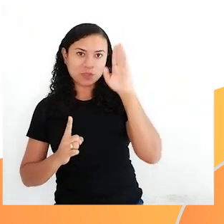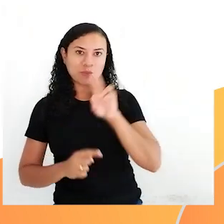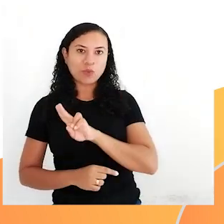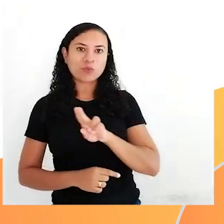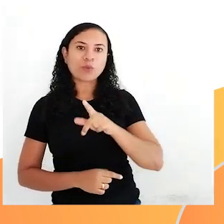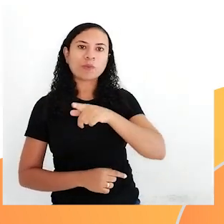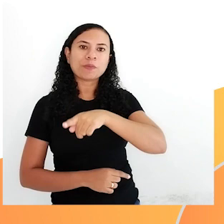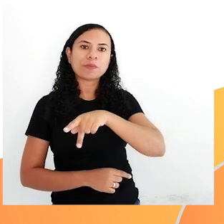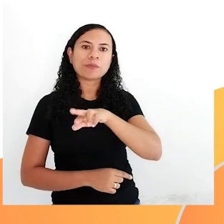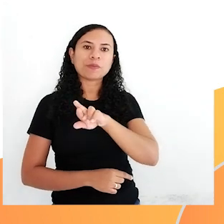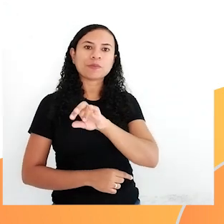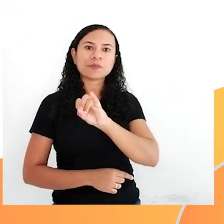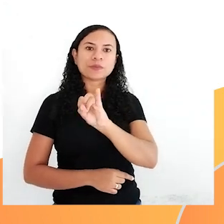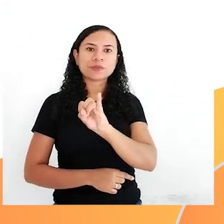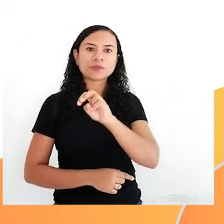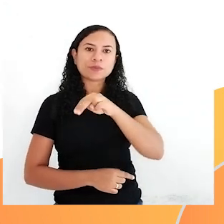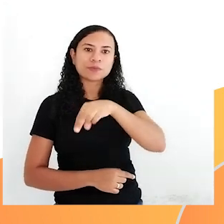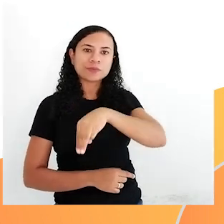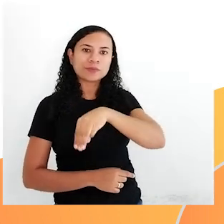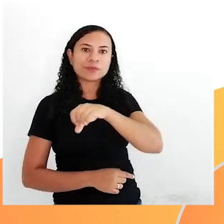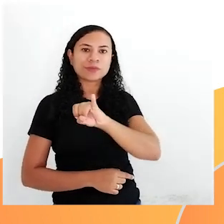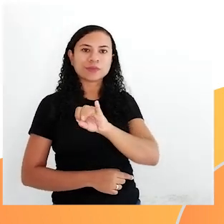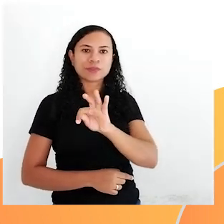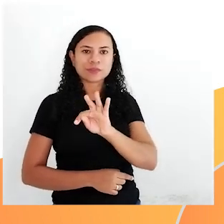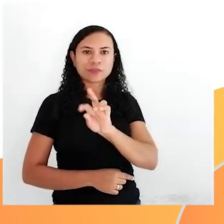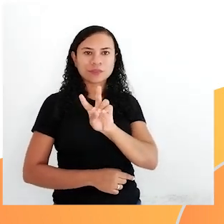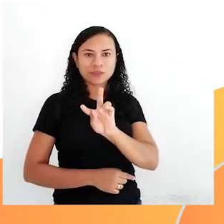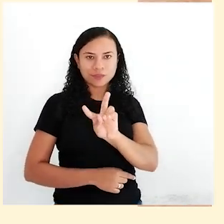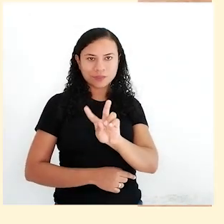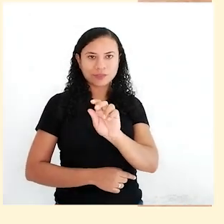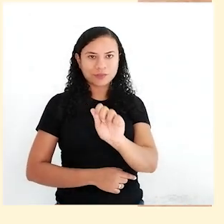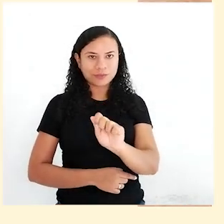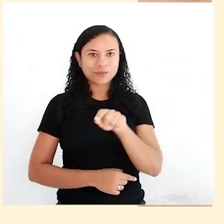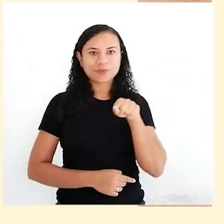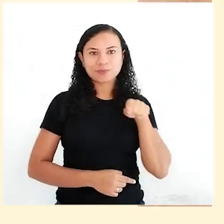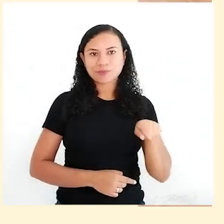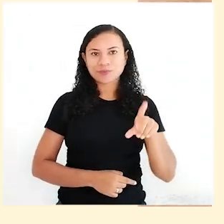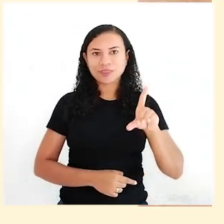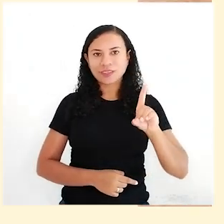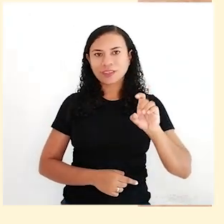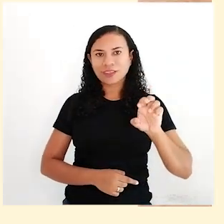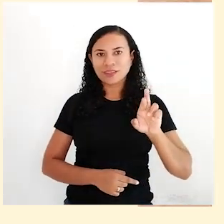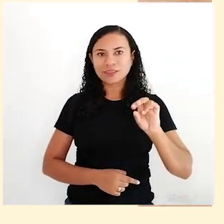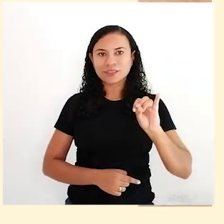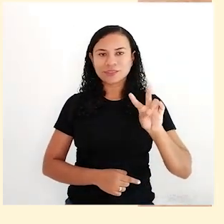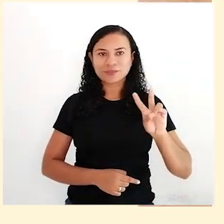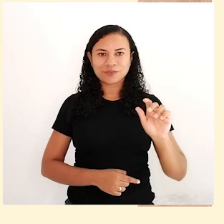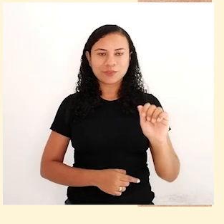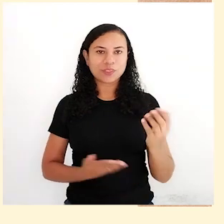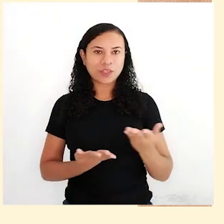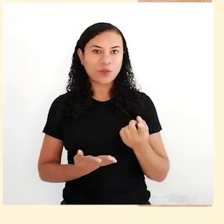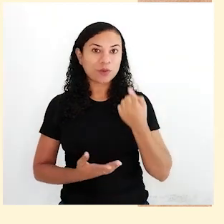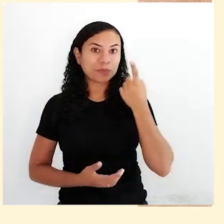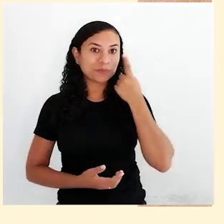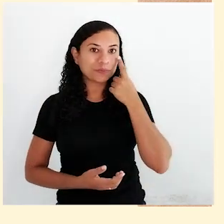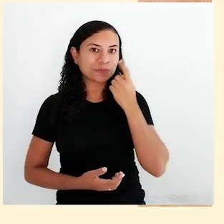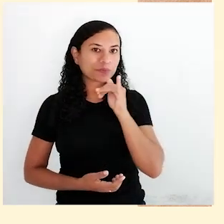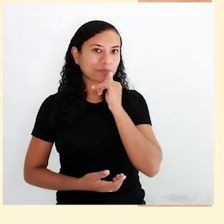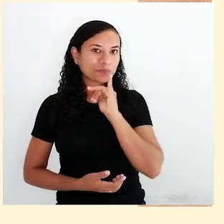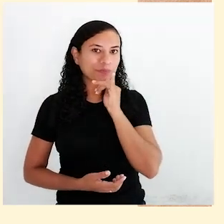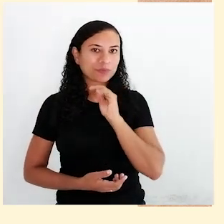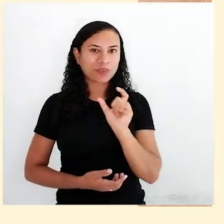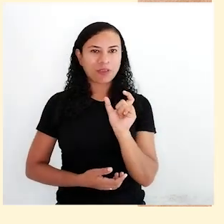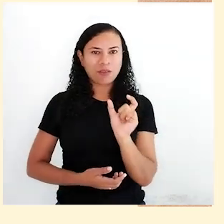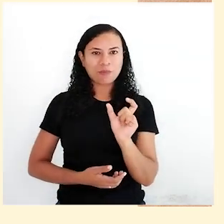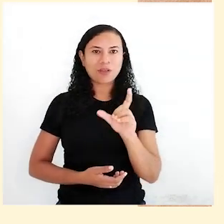primitivas e as que surgem a partir de outras são as derivadas. Vamos observar alguns exemplos. A palavra